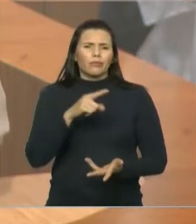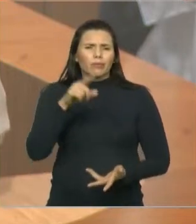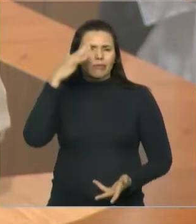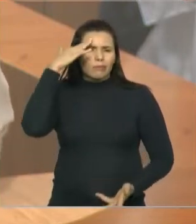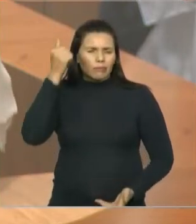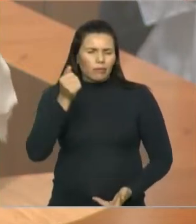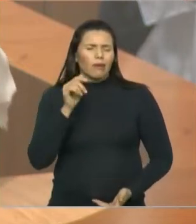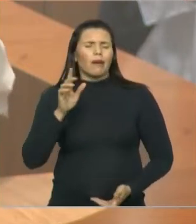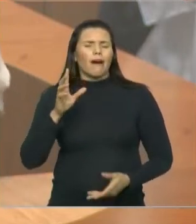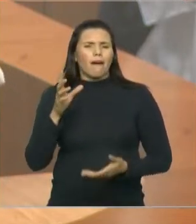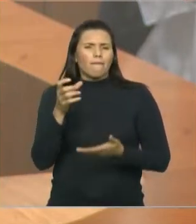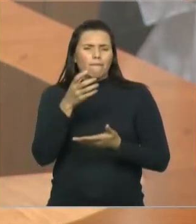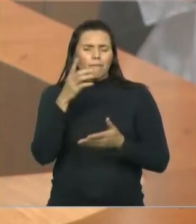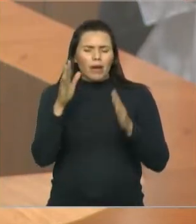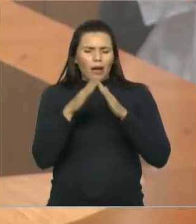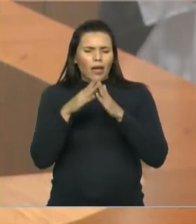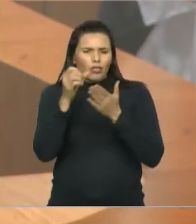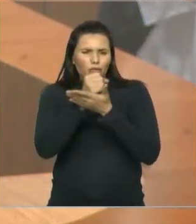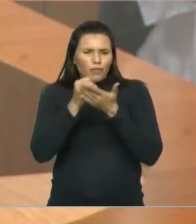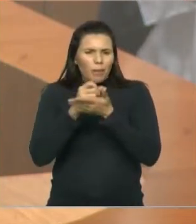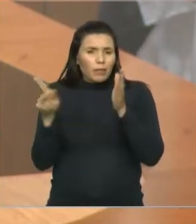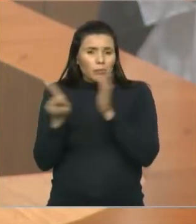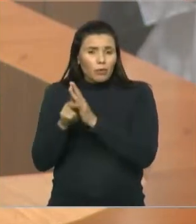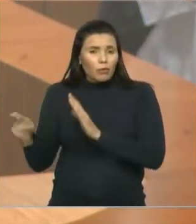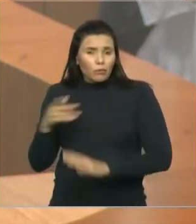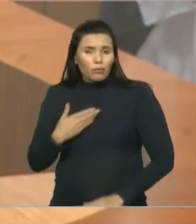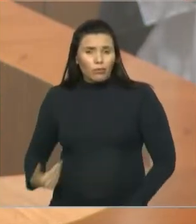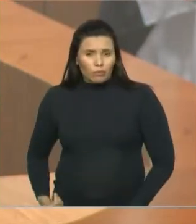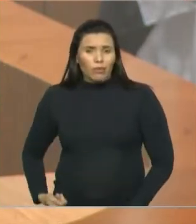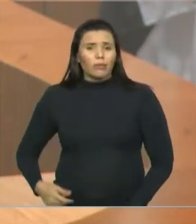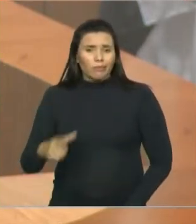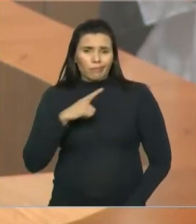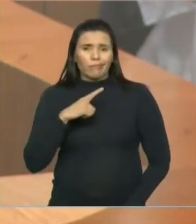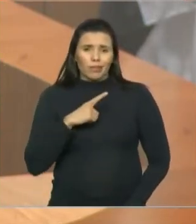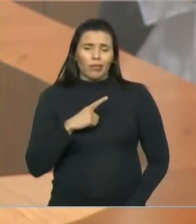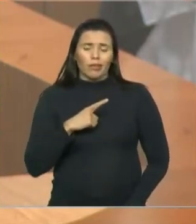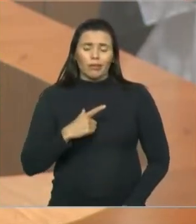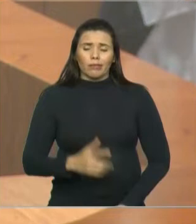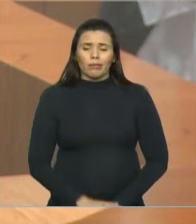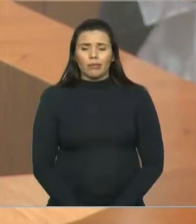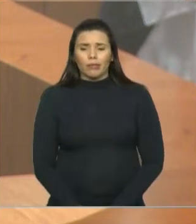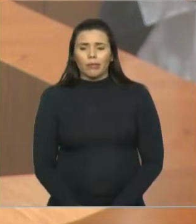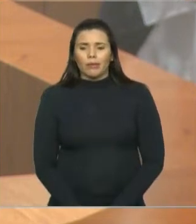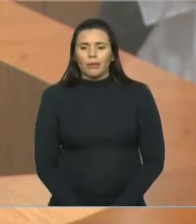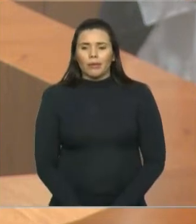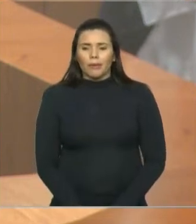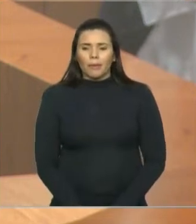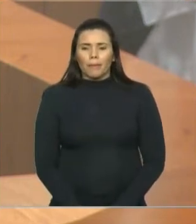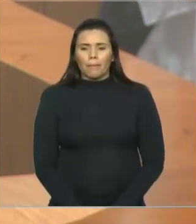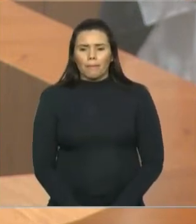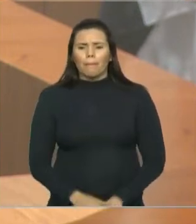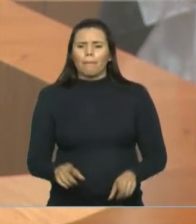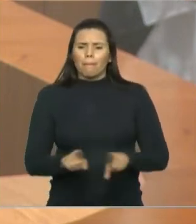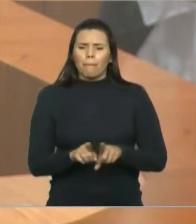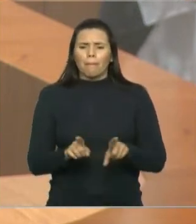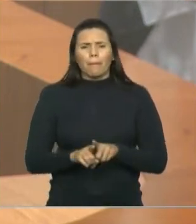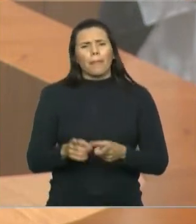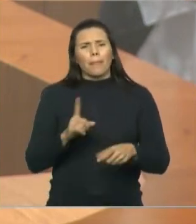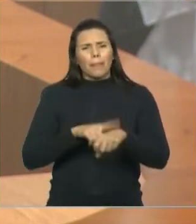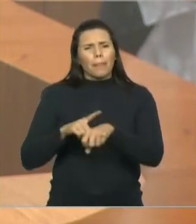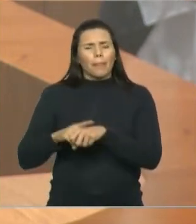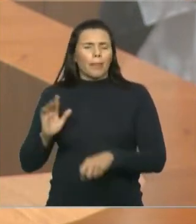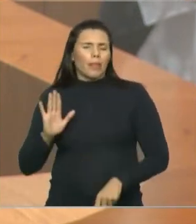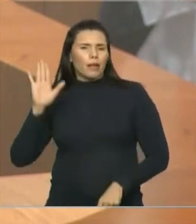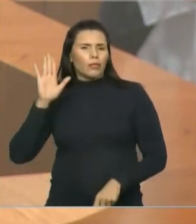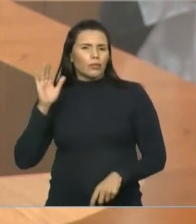né? No momento eleitoral, porque outra coisa muito complicada que ainda existe, essa